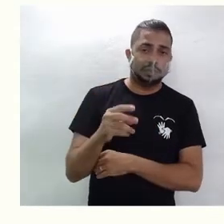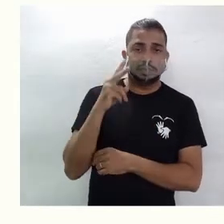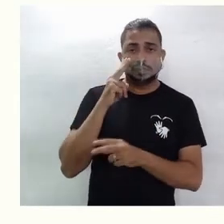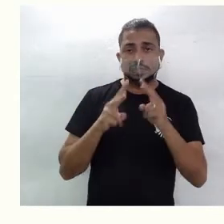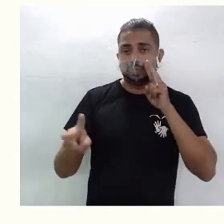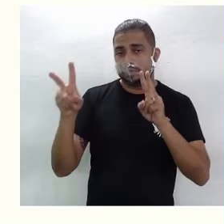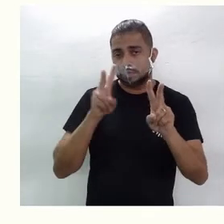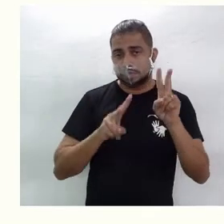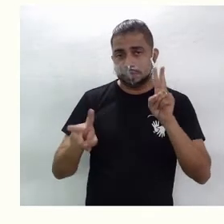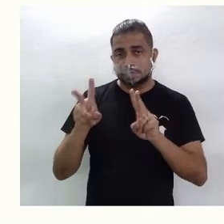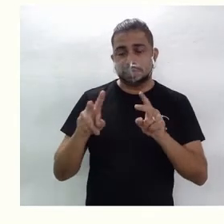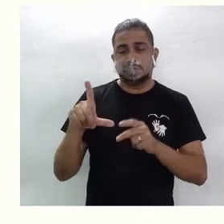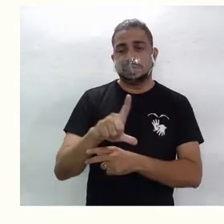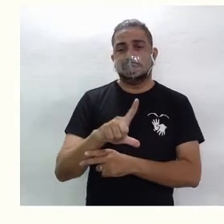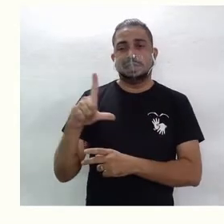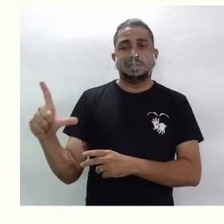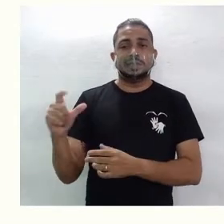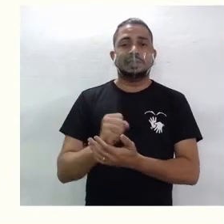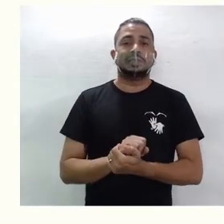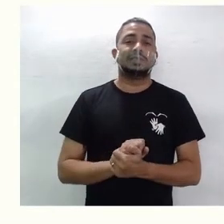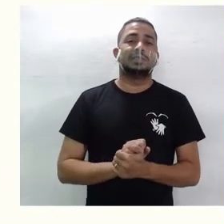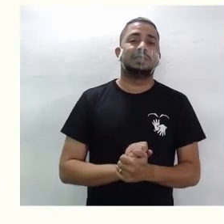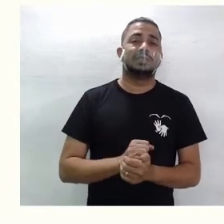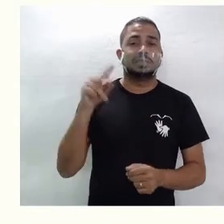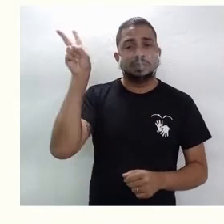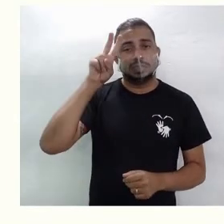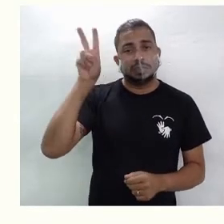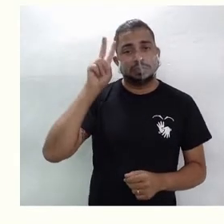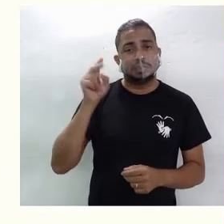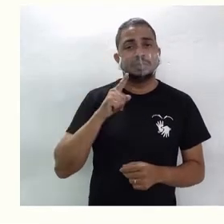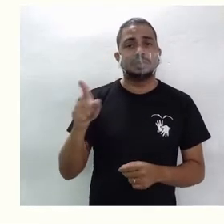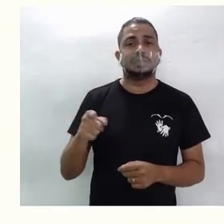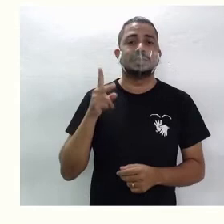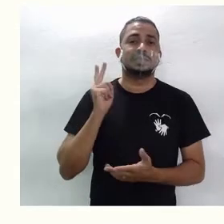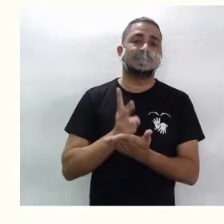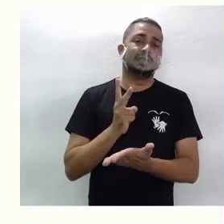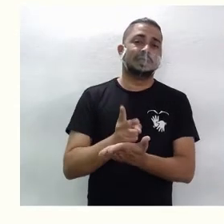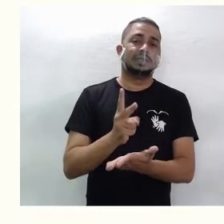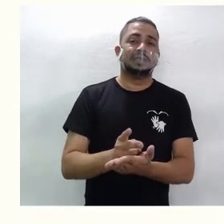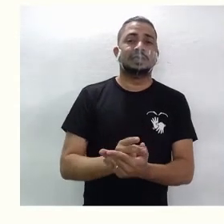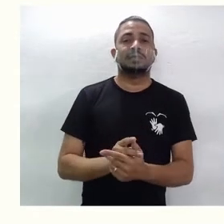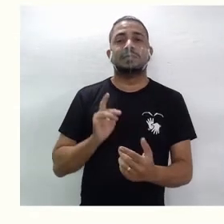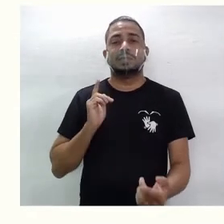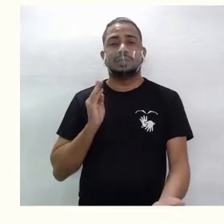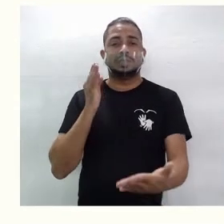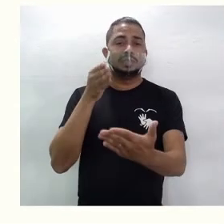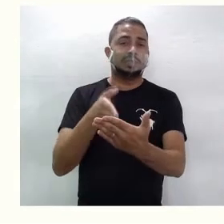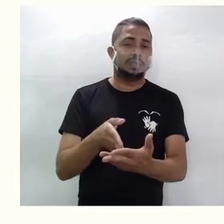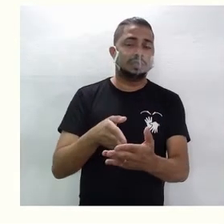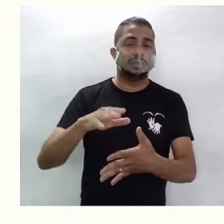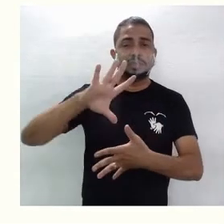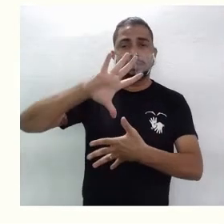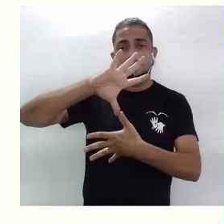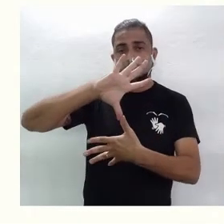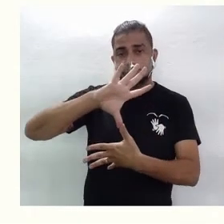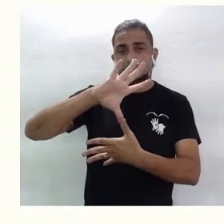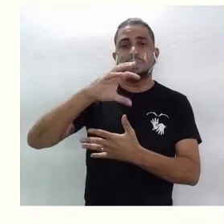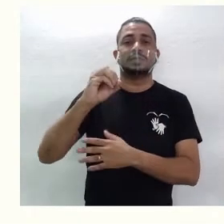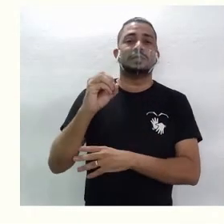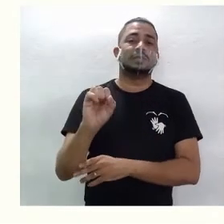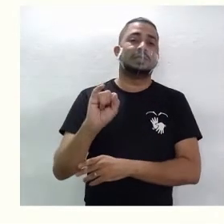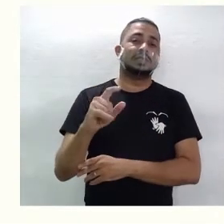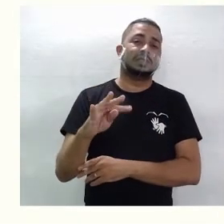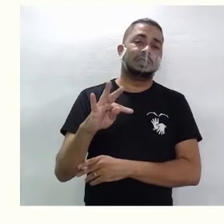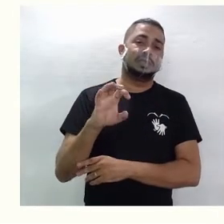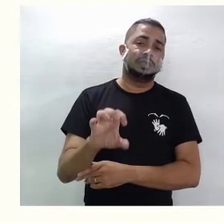a questão leste. Lembrando para vocês que leste vai ser sempre em direção às Américas e oeste sempre